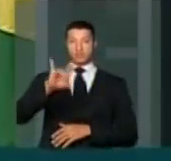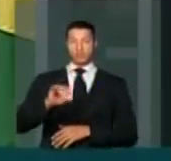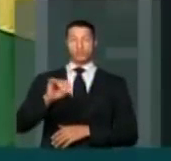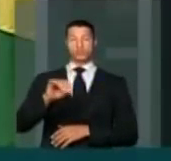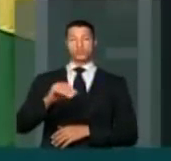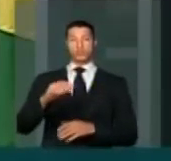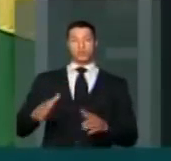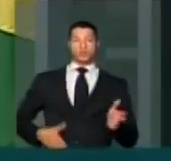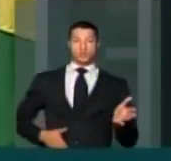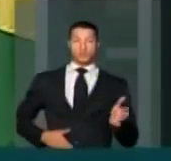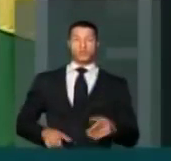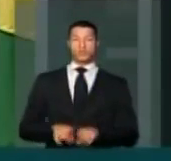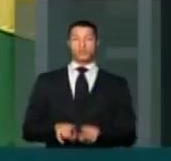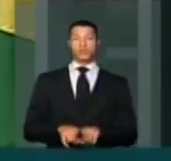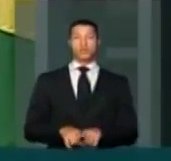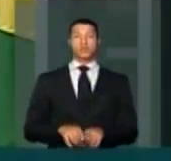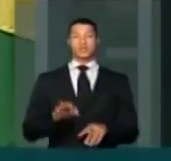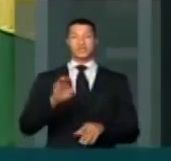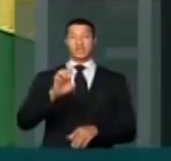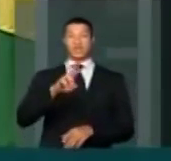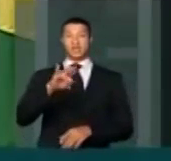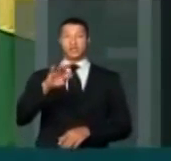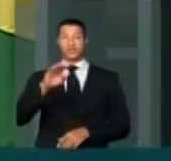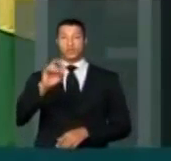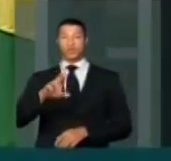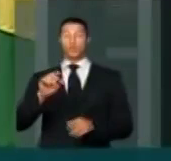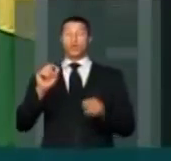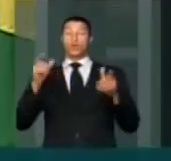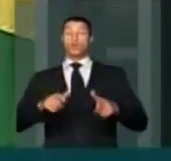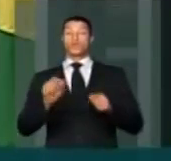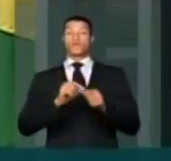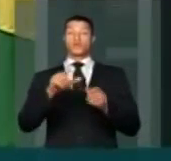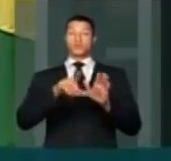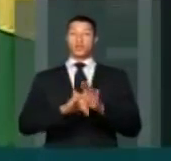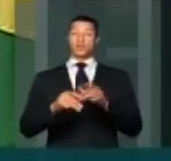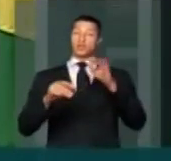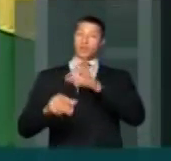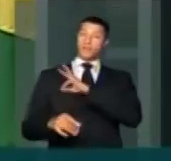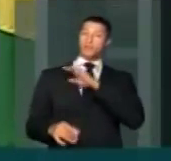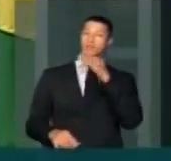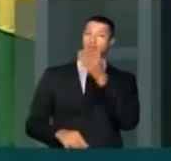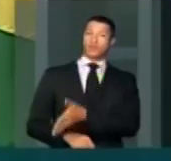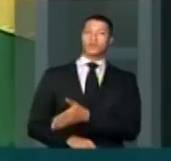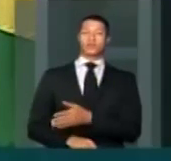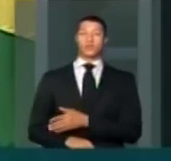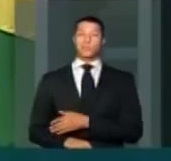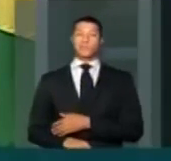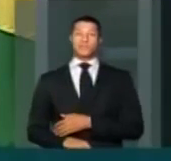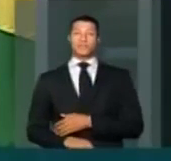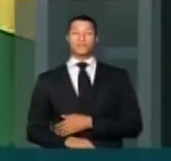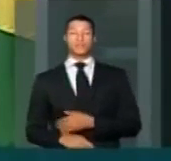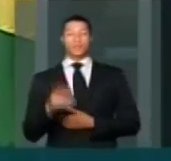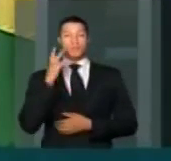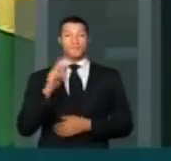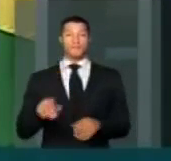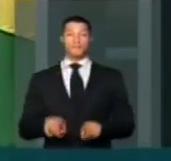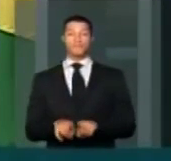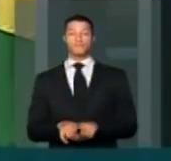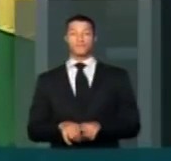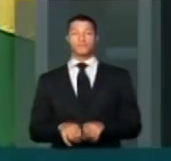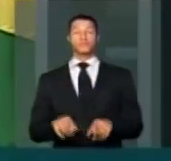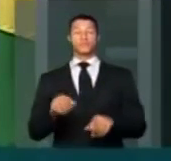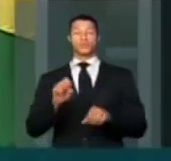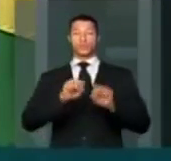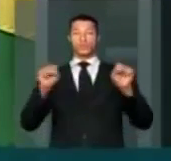do banditismo, que ocupa territórios onde faz sua lei e a polícia não entra, a incontornável